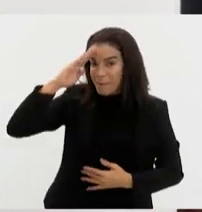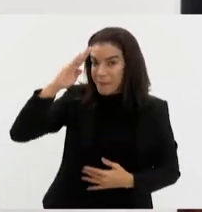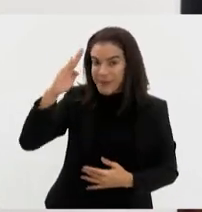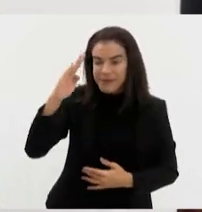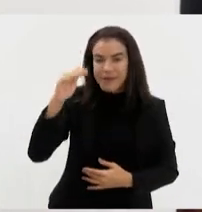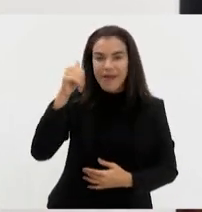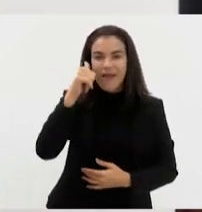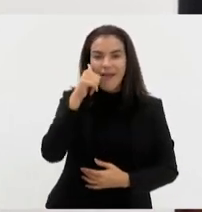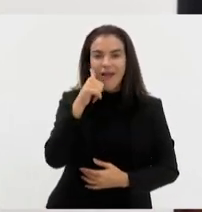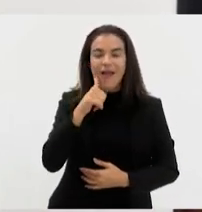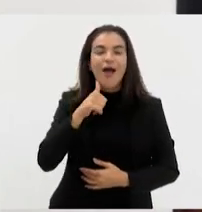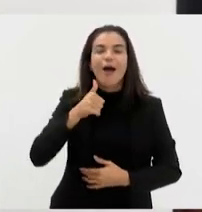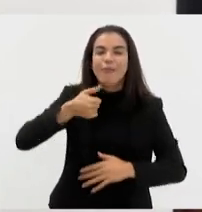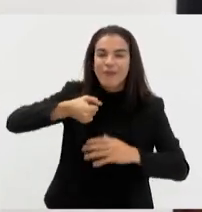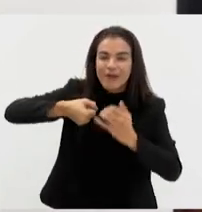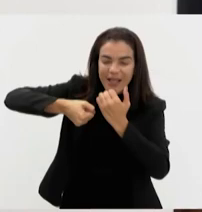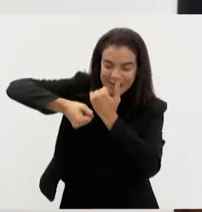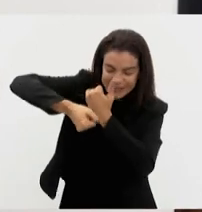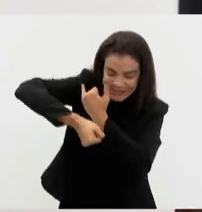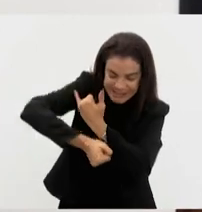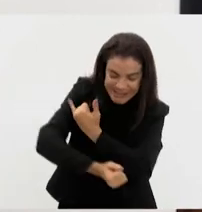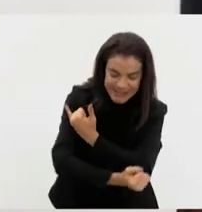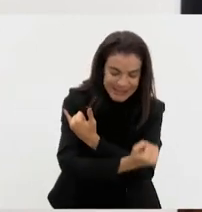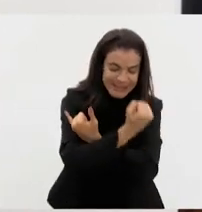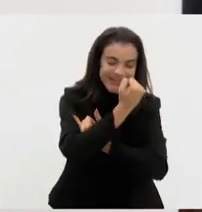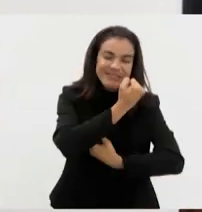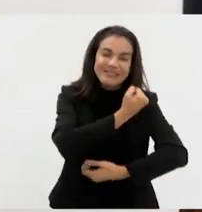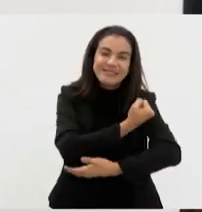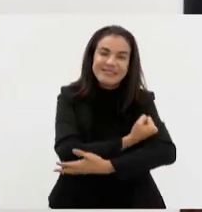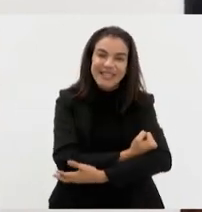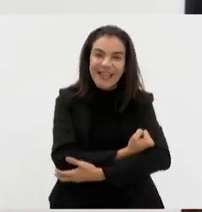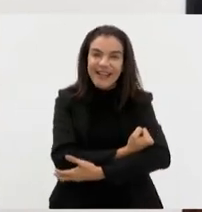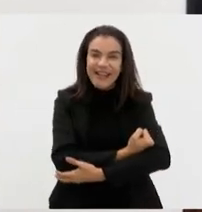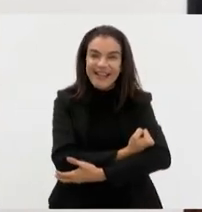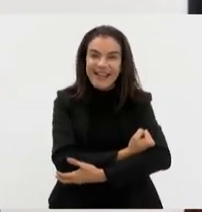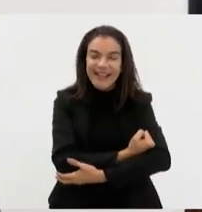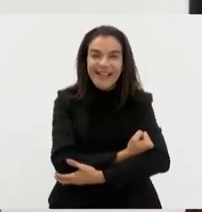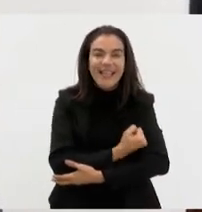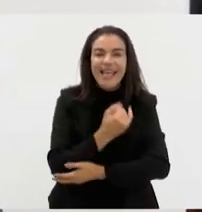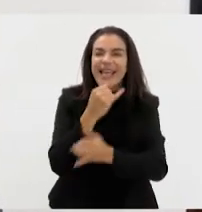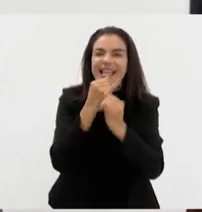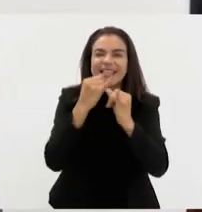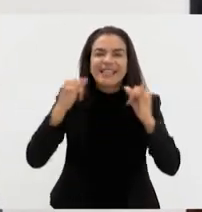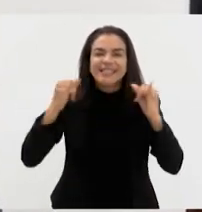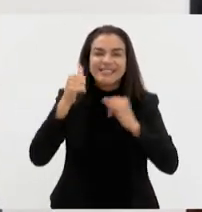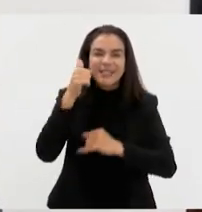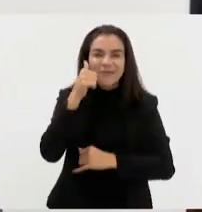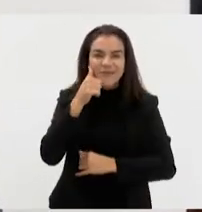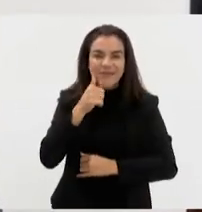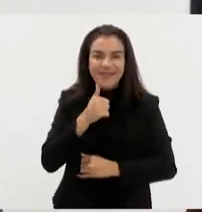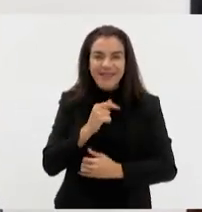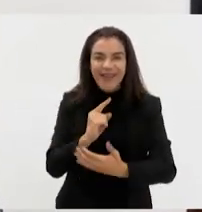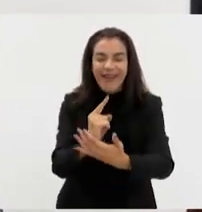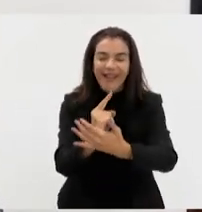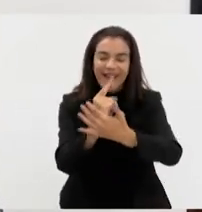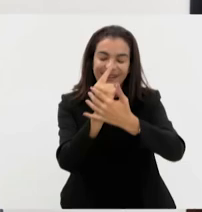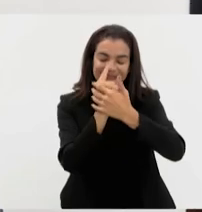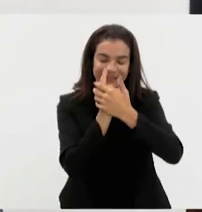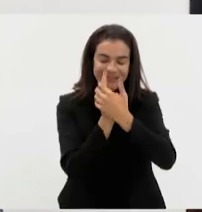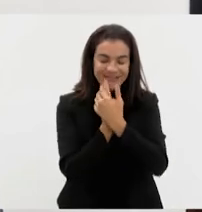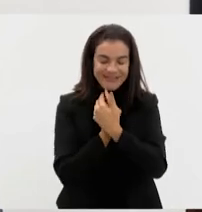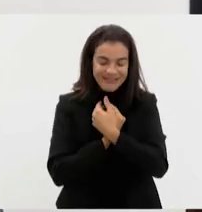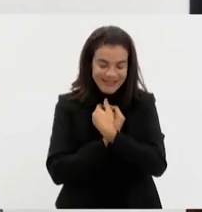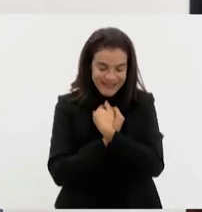a mulher gera, e com essa energia feminina ela acolhe, e tem muito